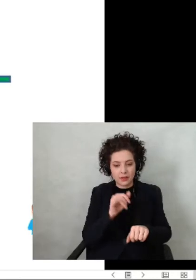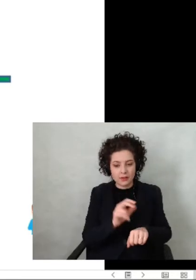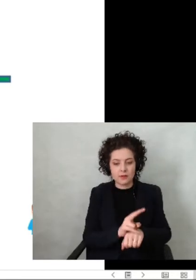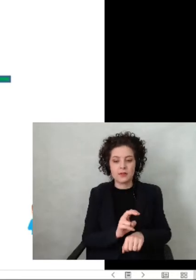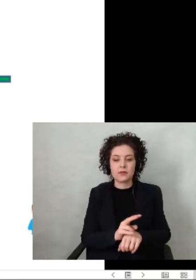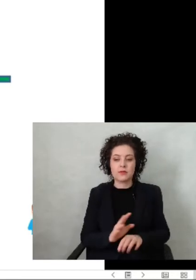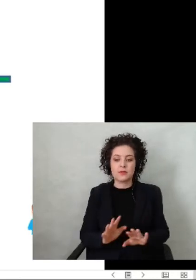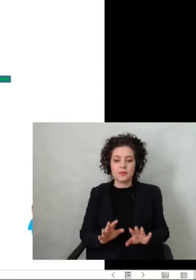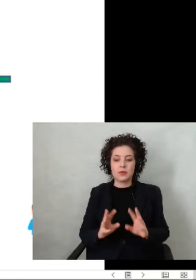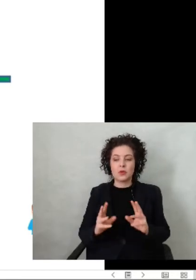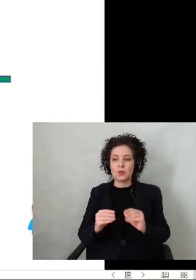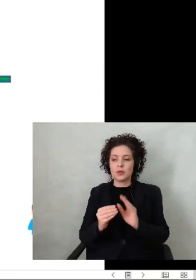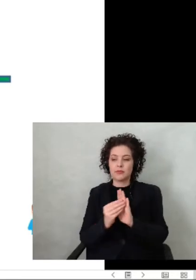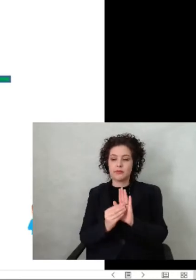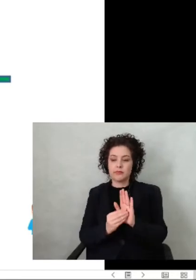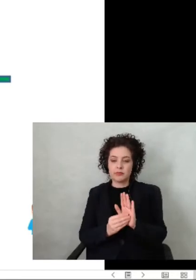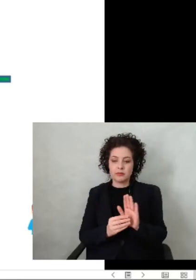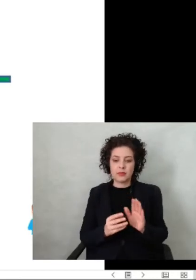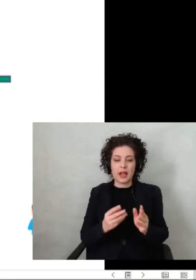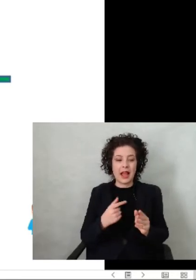muito baseado em intuição. A gente ainda não tem